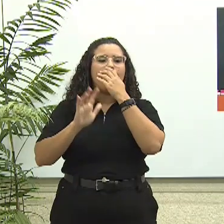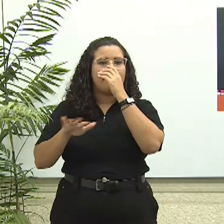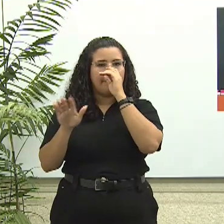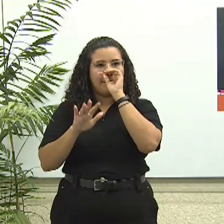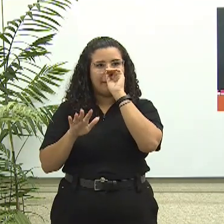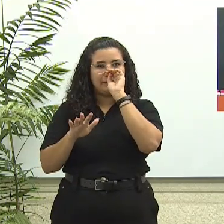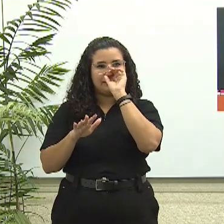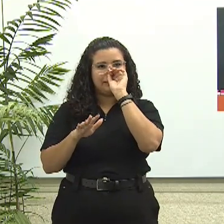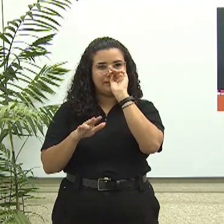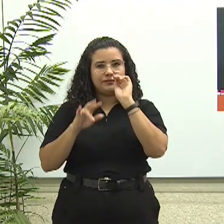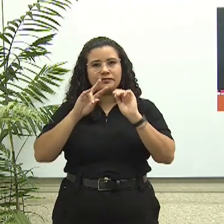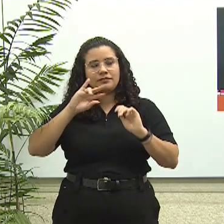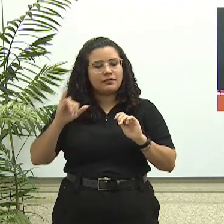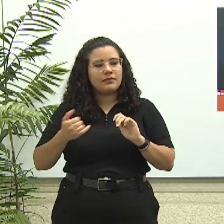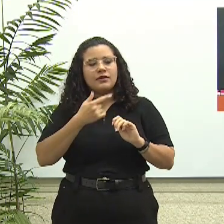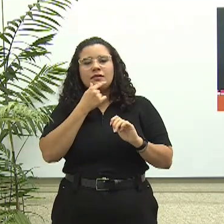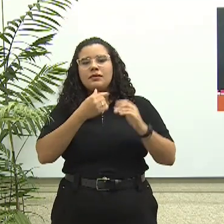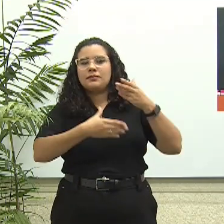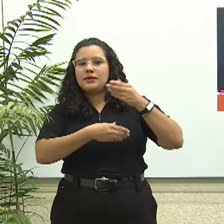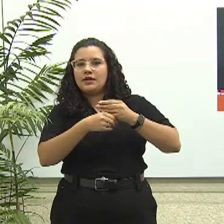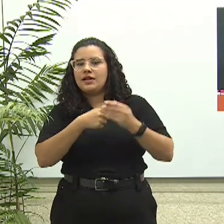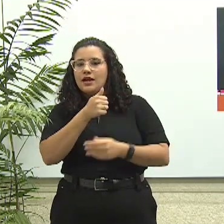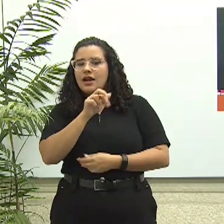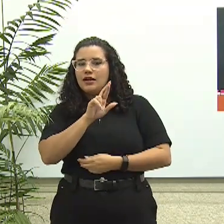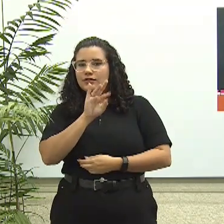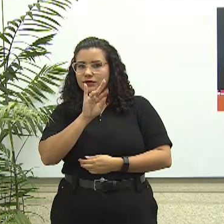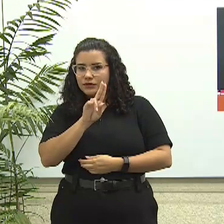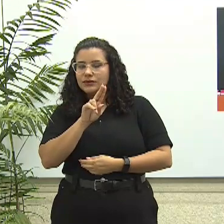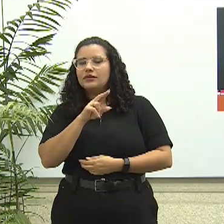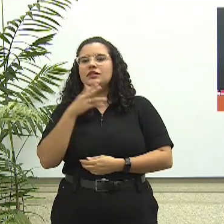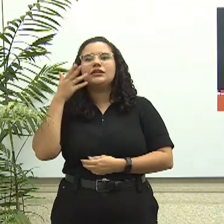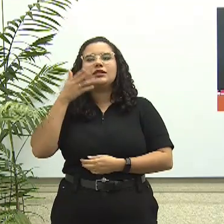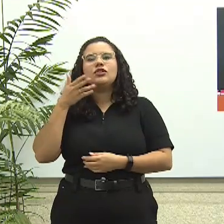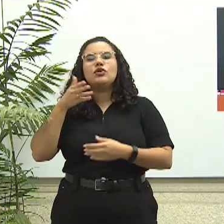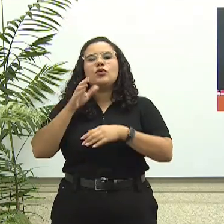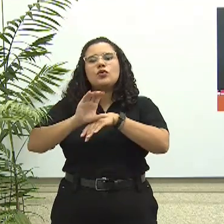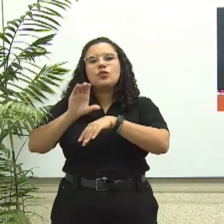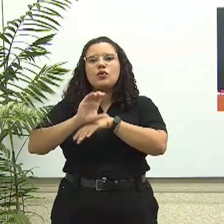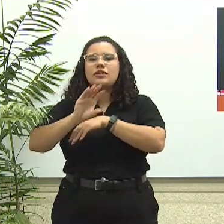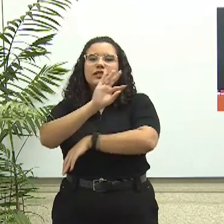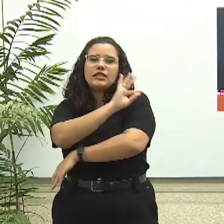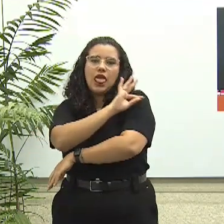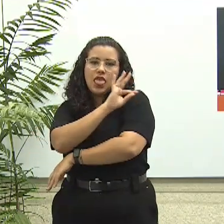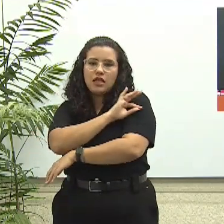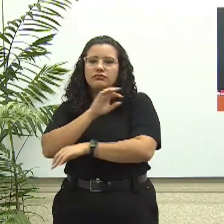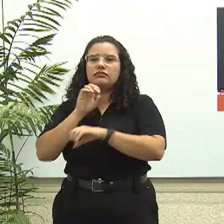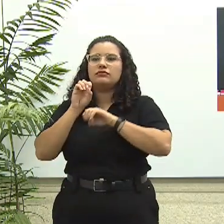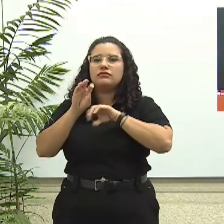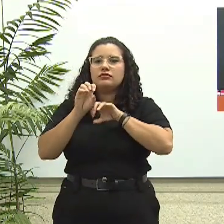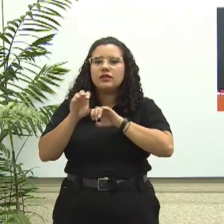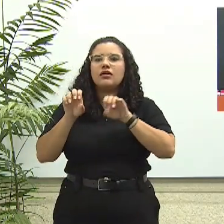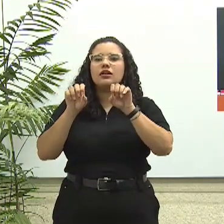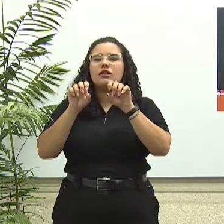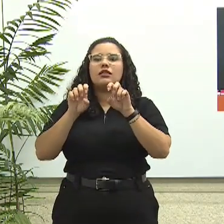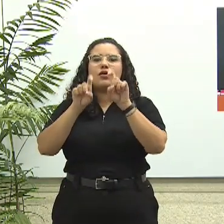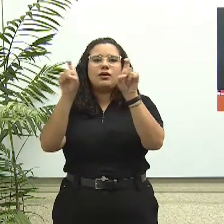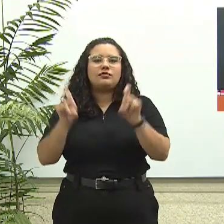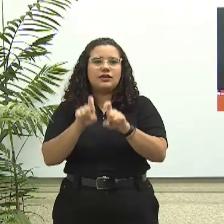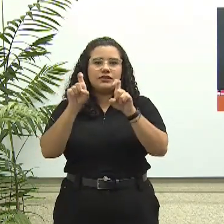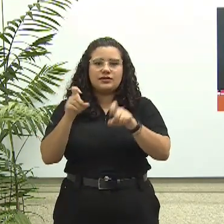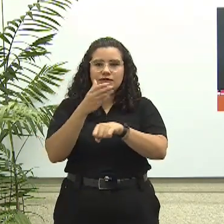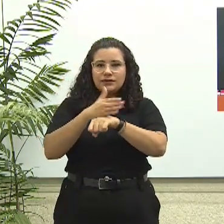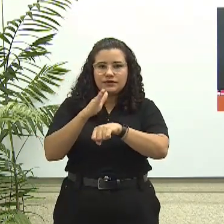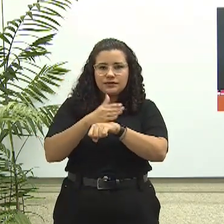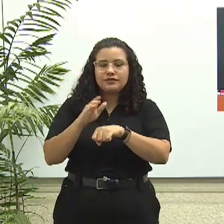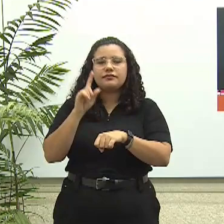o gancho da pergunta do Artur os tecnólogos os cursos de computação eles vendem muito isso para meninada né é uma